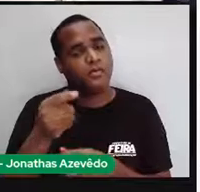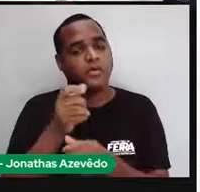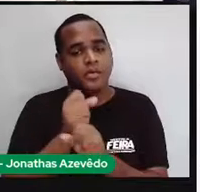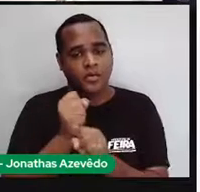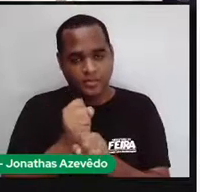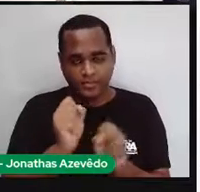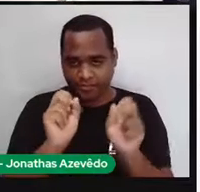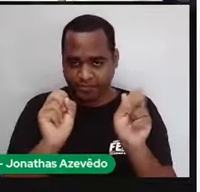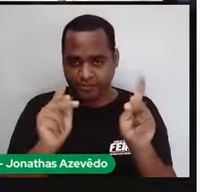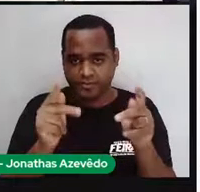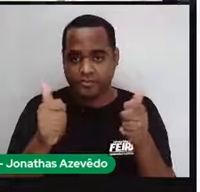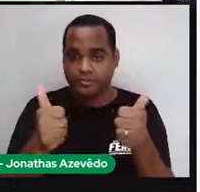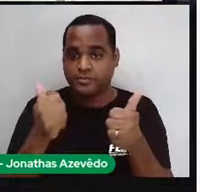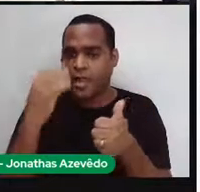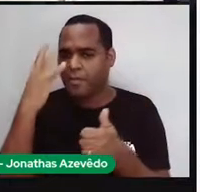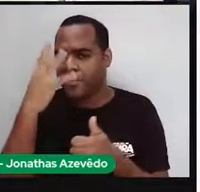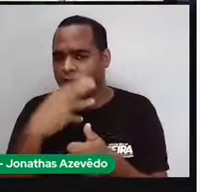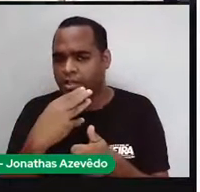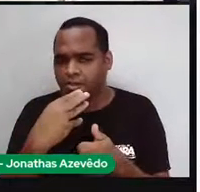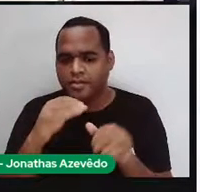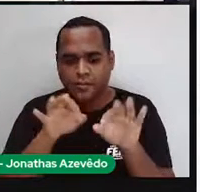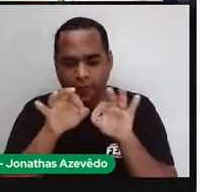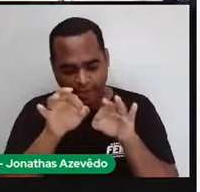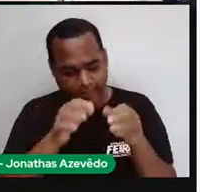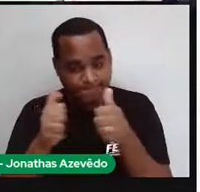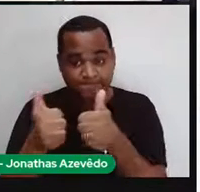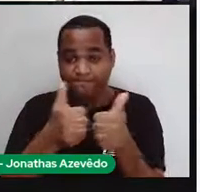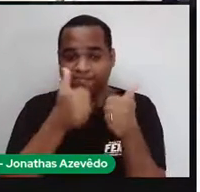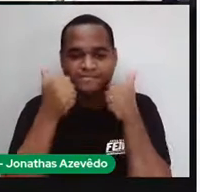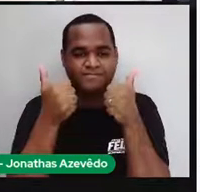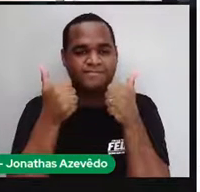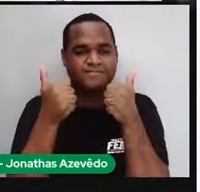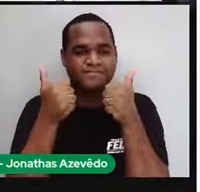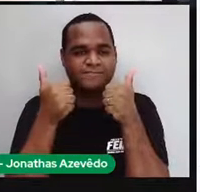Prontinho agora bonitão organizado